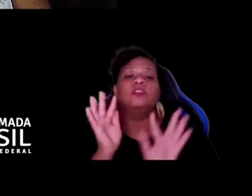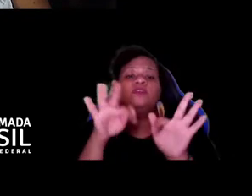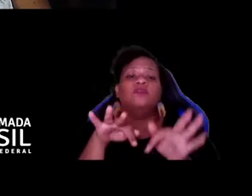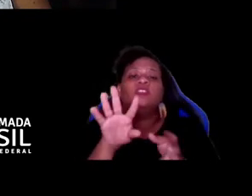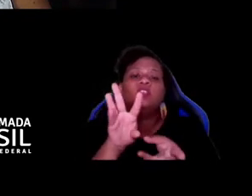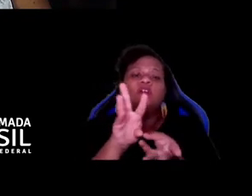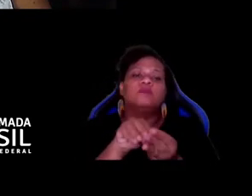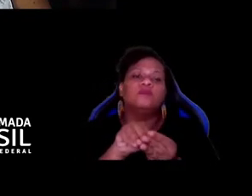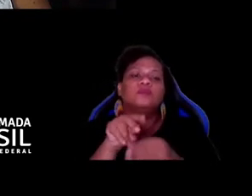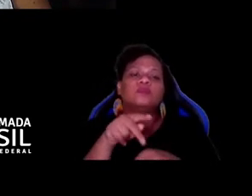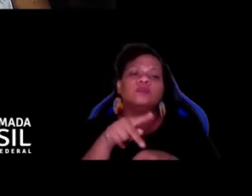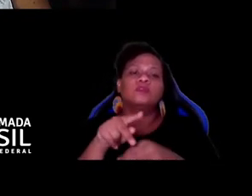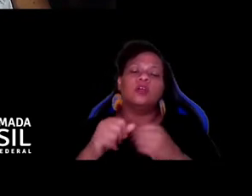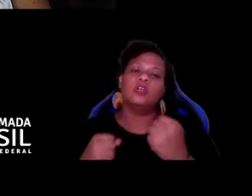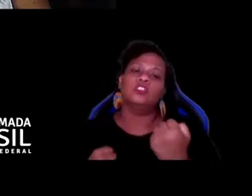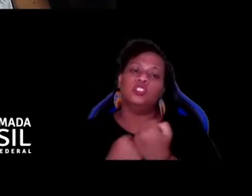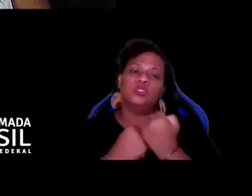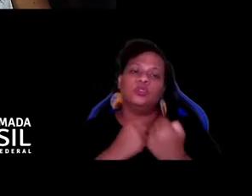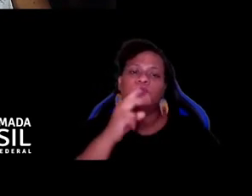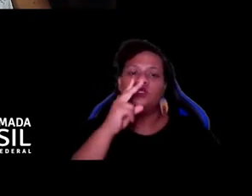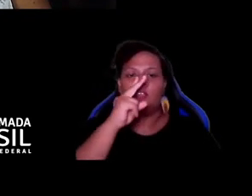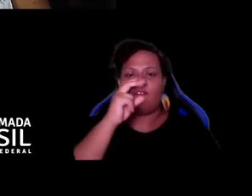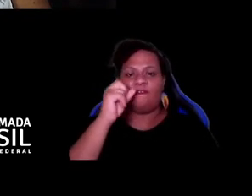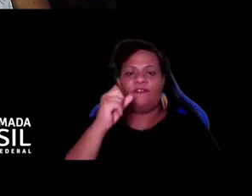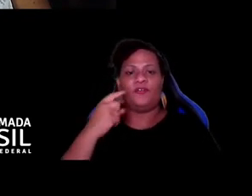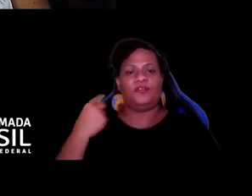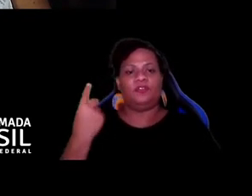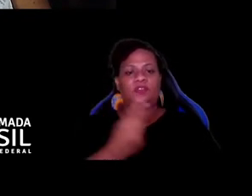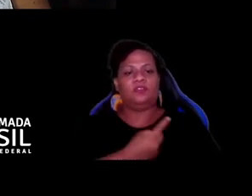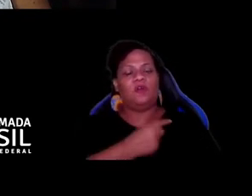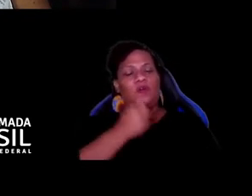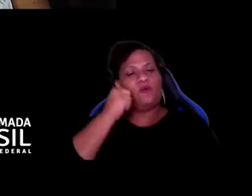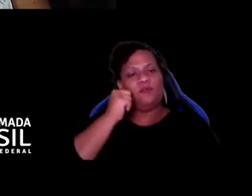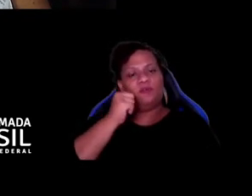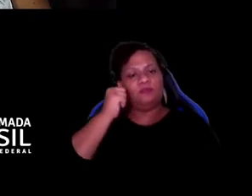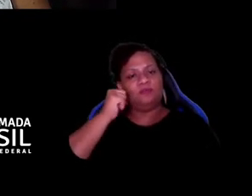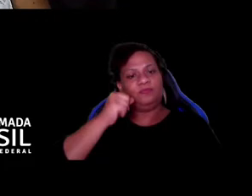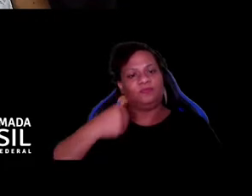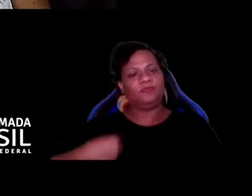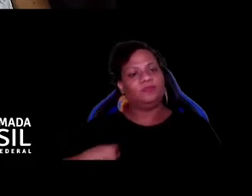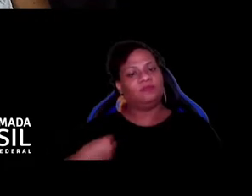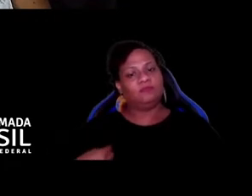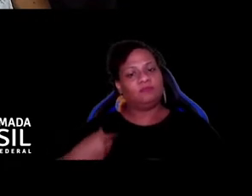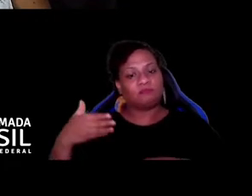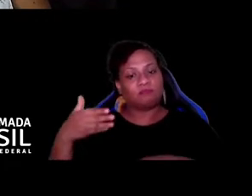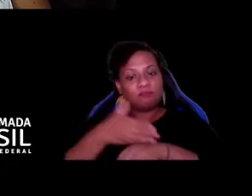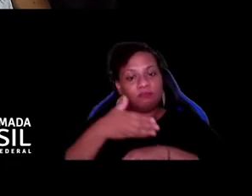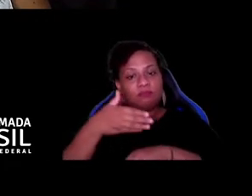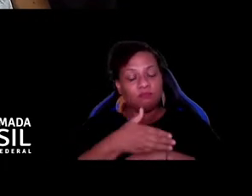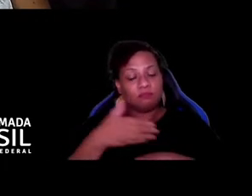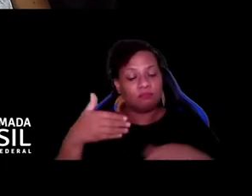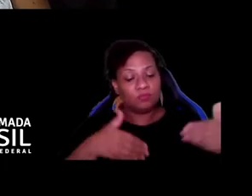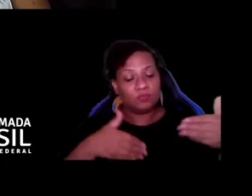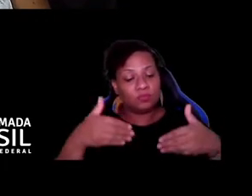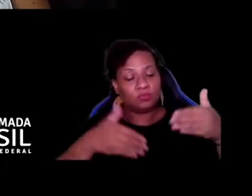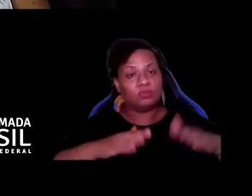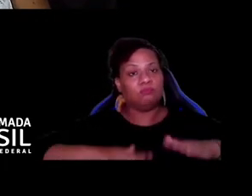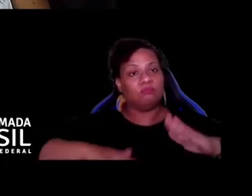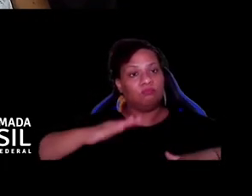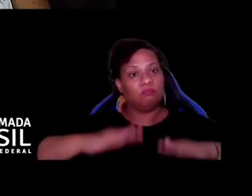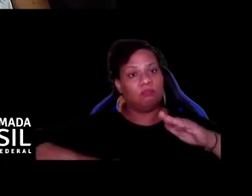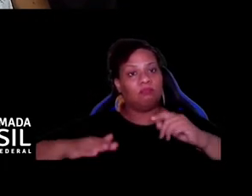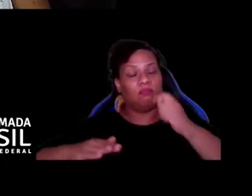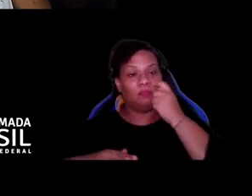assim, mais de fortalecimento mesmo, né, para as mulheres que estão adentrando a esse universo percussivo dos